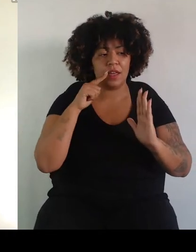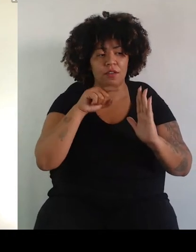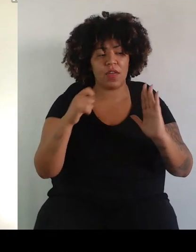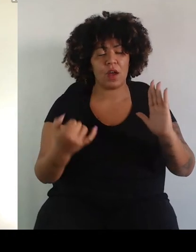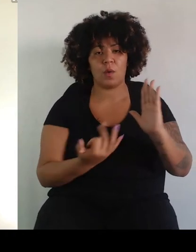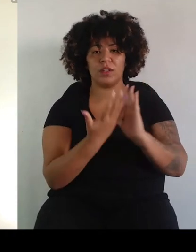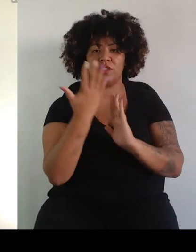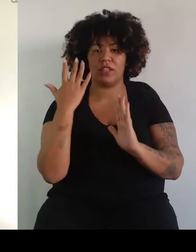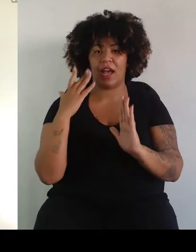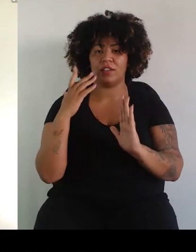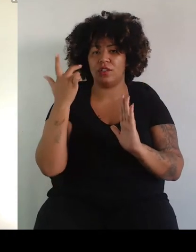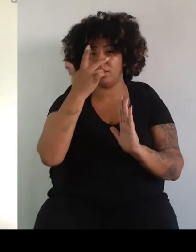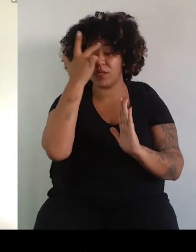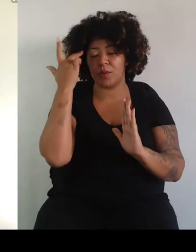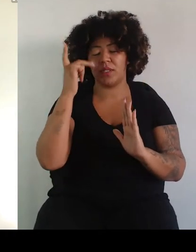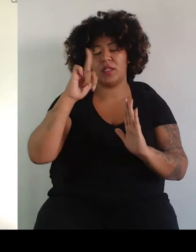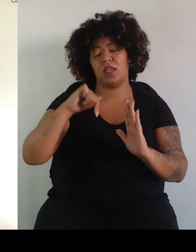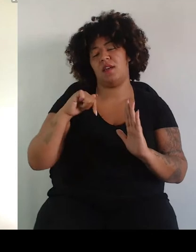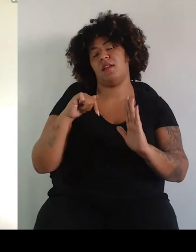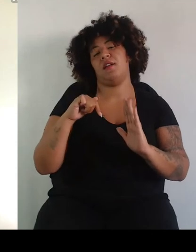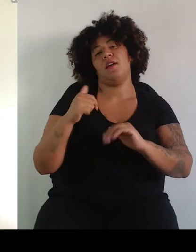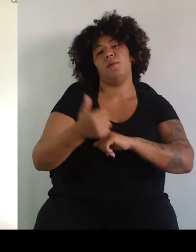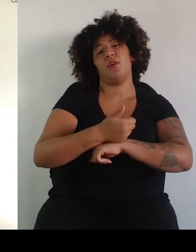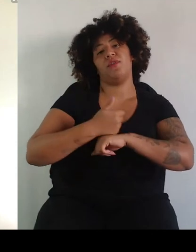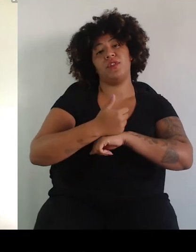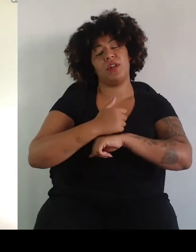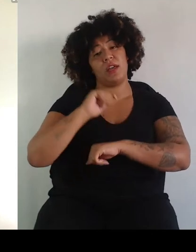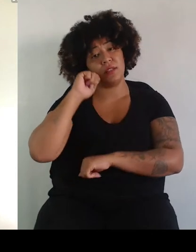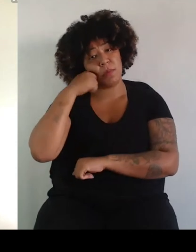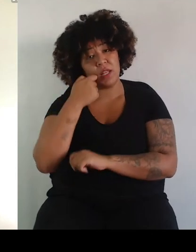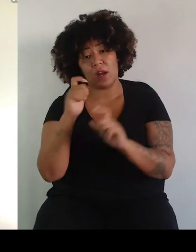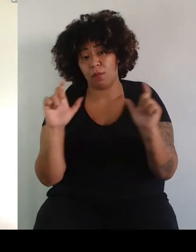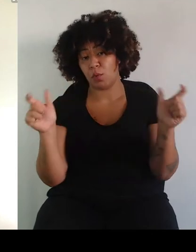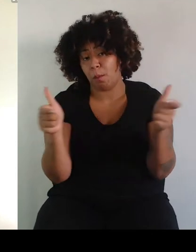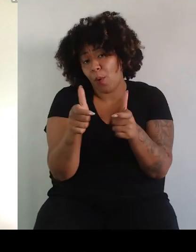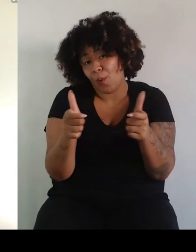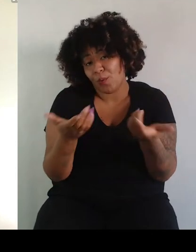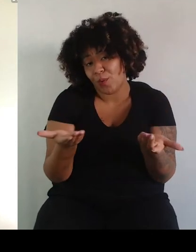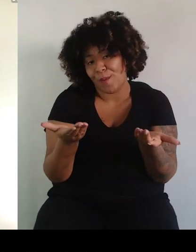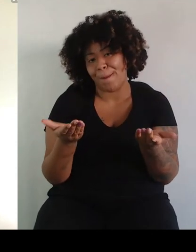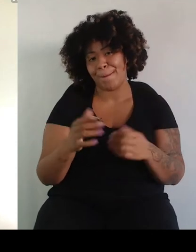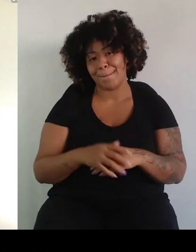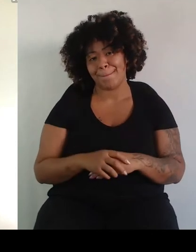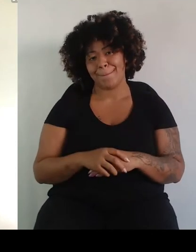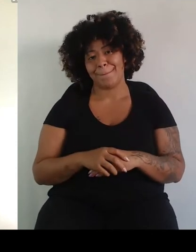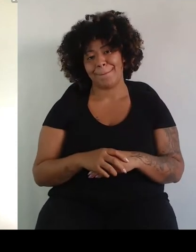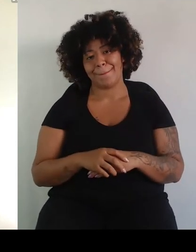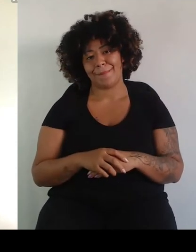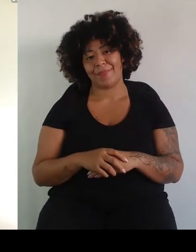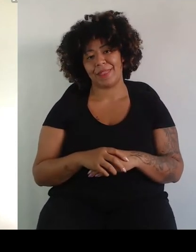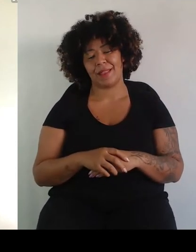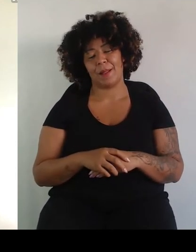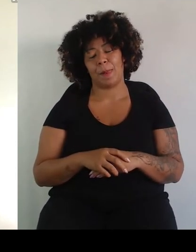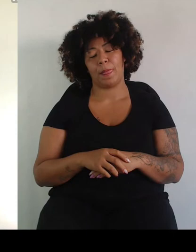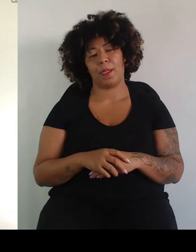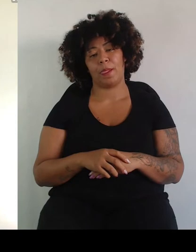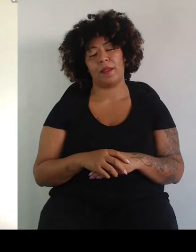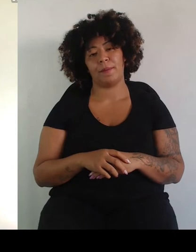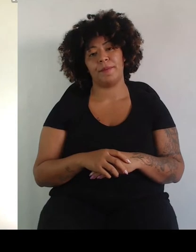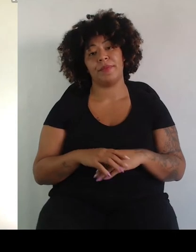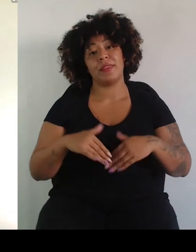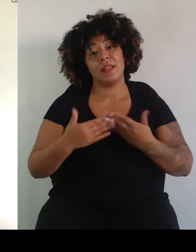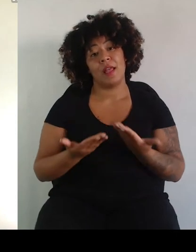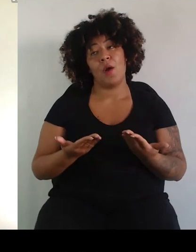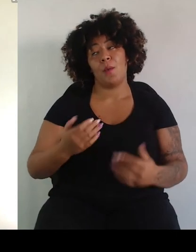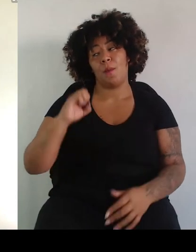artistas negros no Brasil então é o Brasil precisa